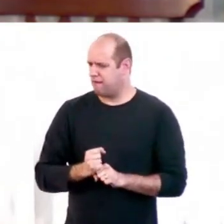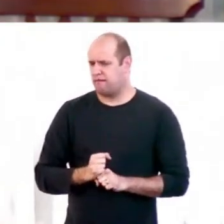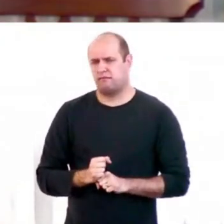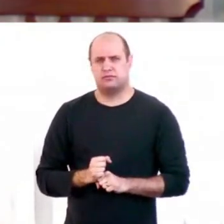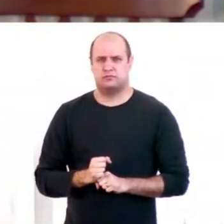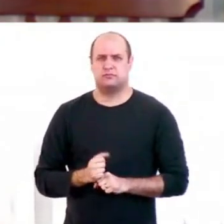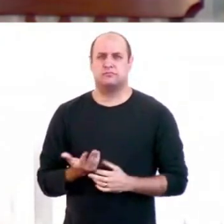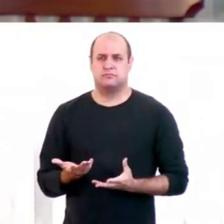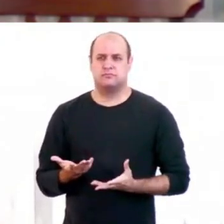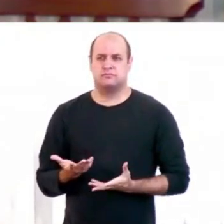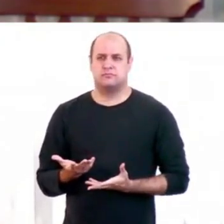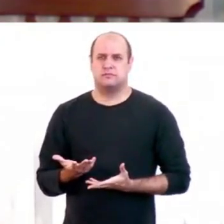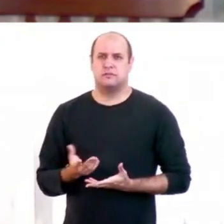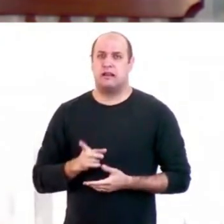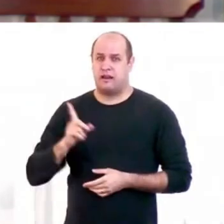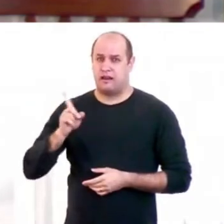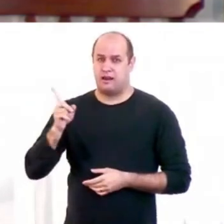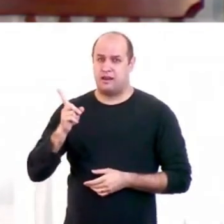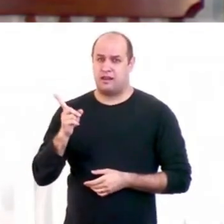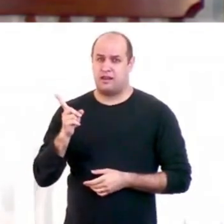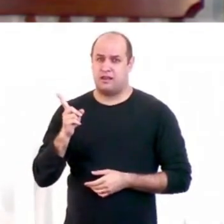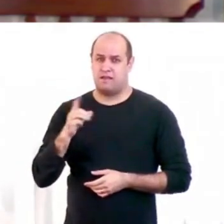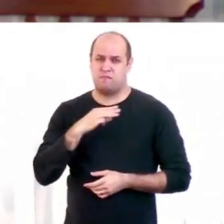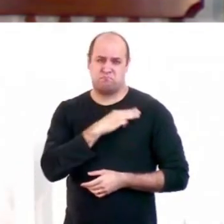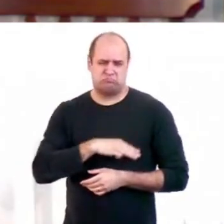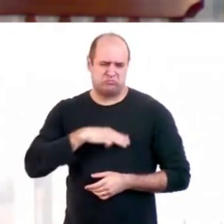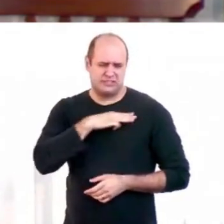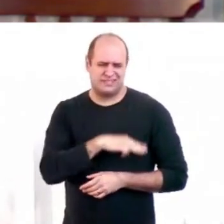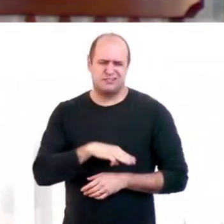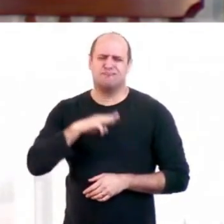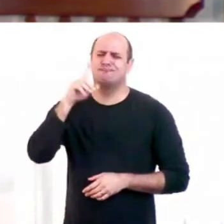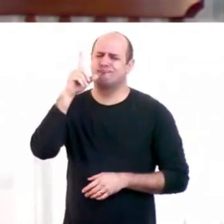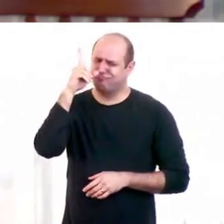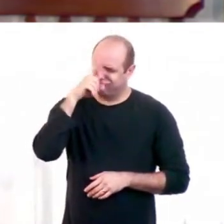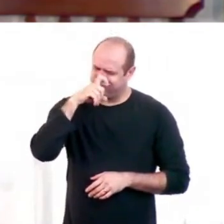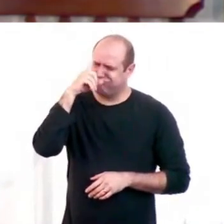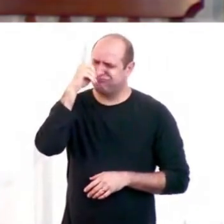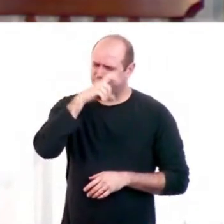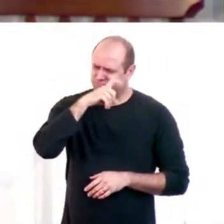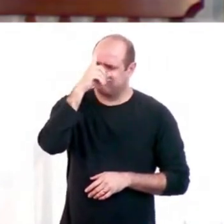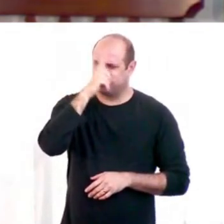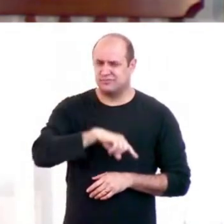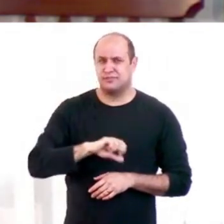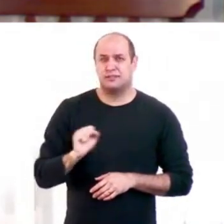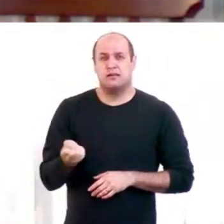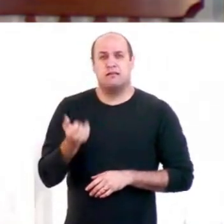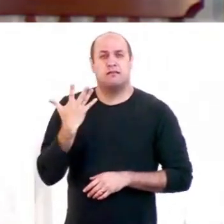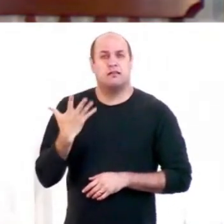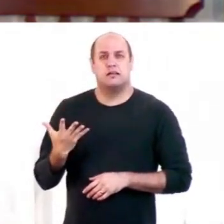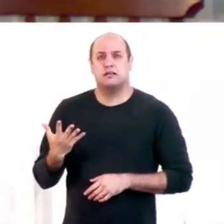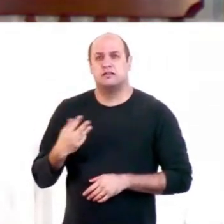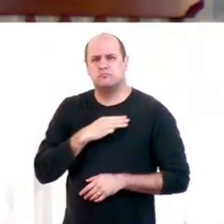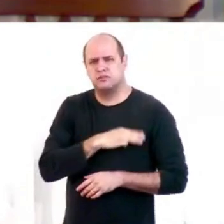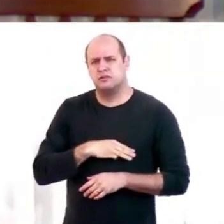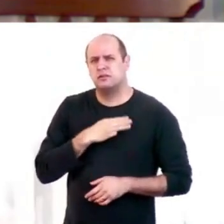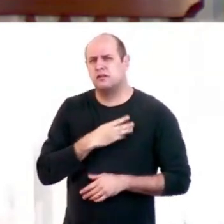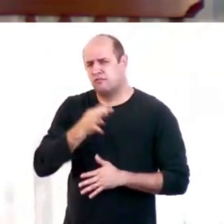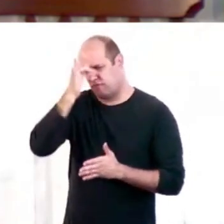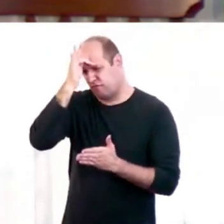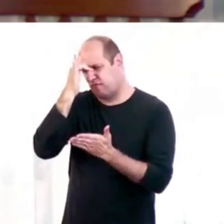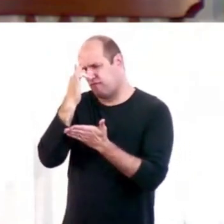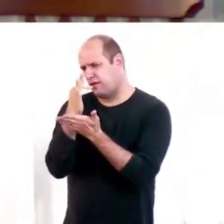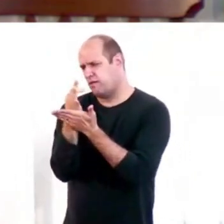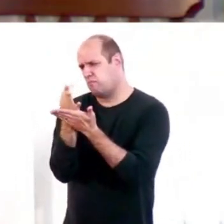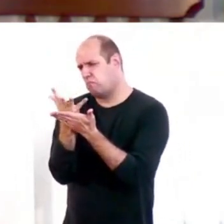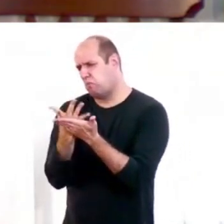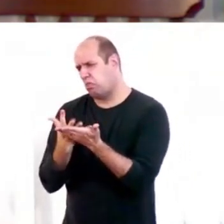de missionários, porque a dificuldade era tanta que os missionários iam perdendo muito sua fé, e ali